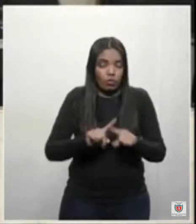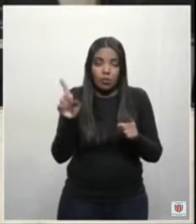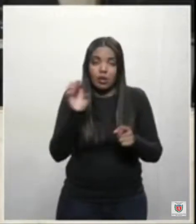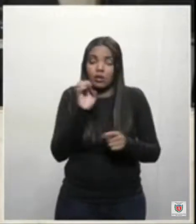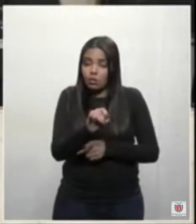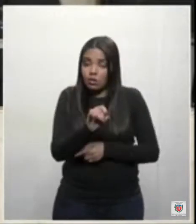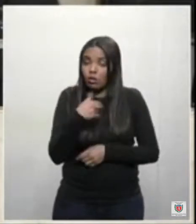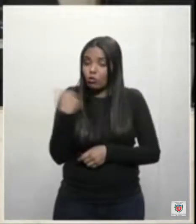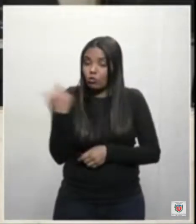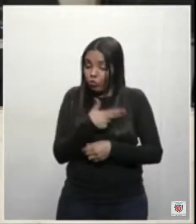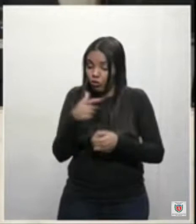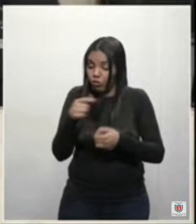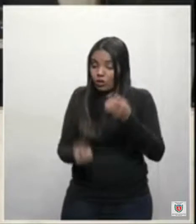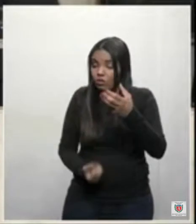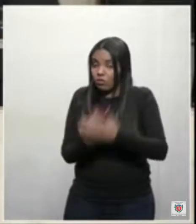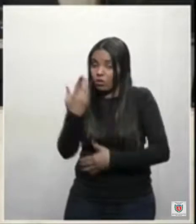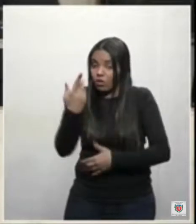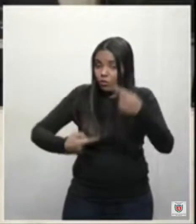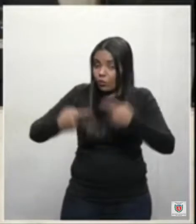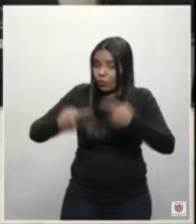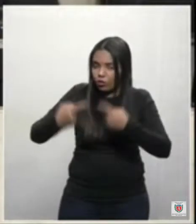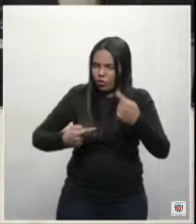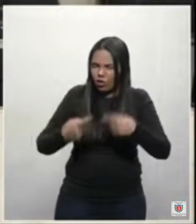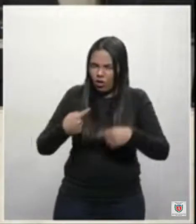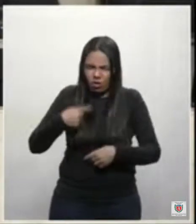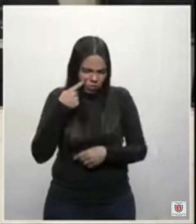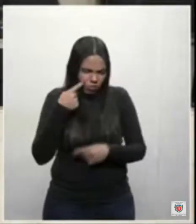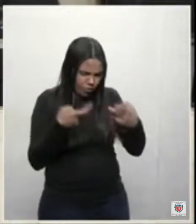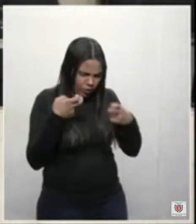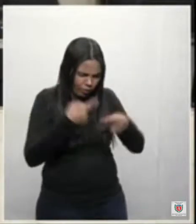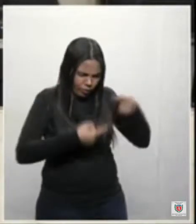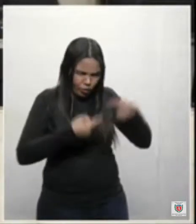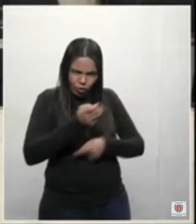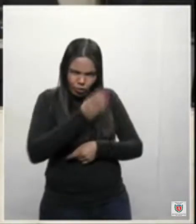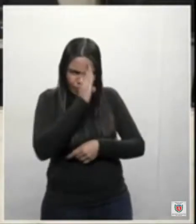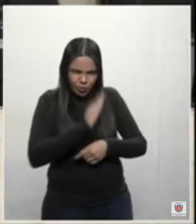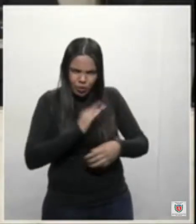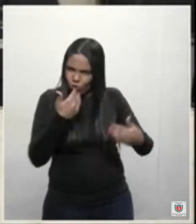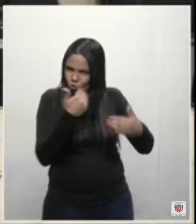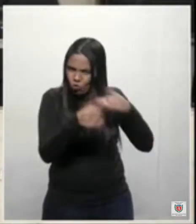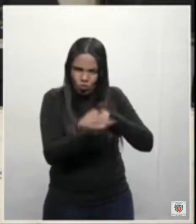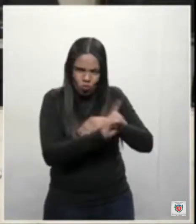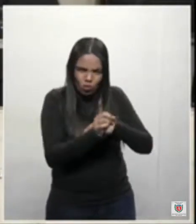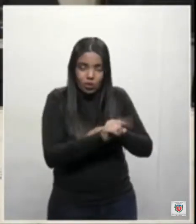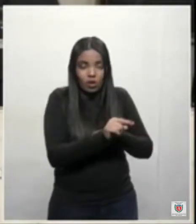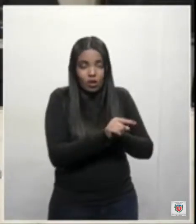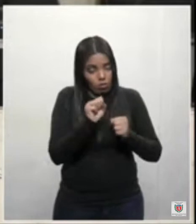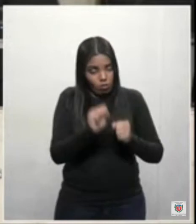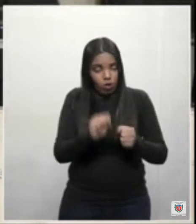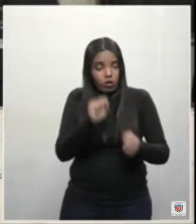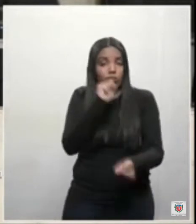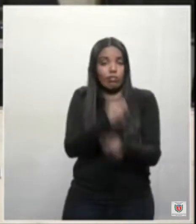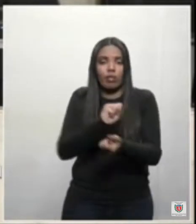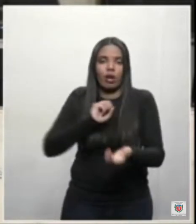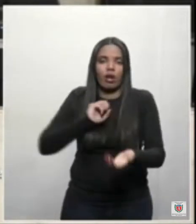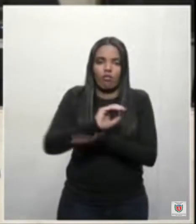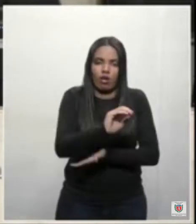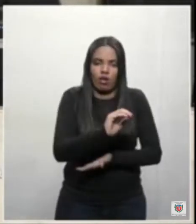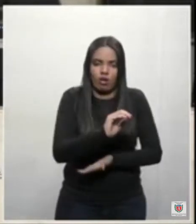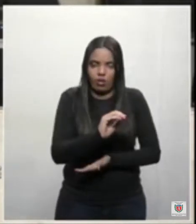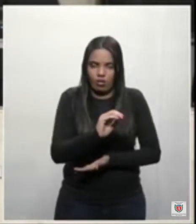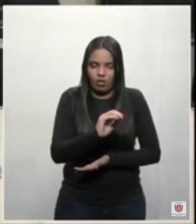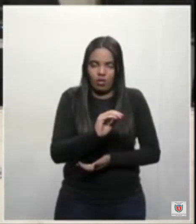algum tipo de política que possa ser vista por esses investidores como alguma coisa nociva no longo prazo, eles podem parar os seus